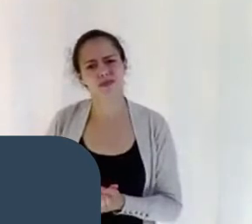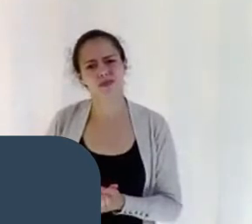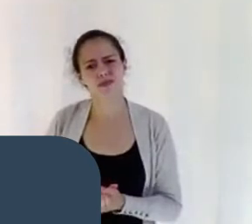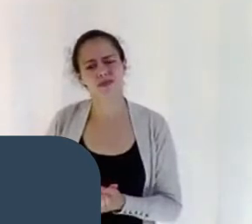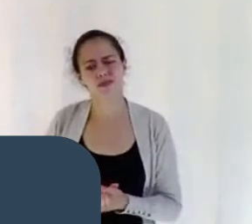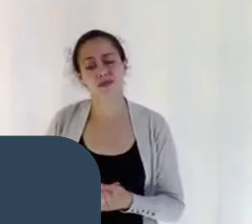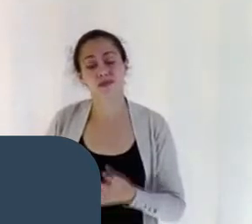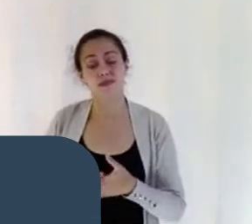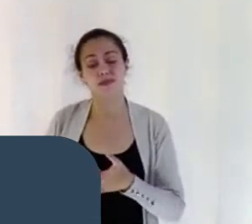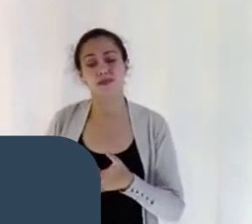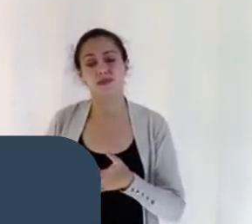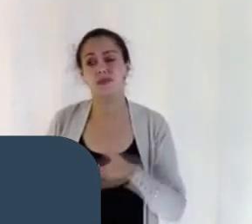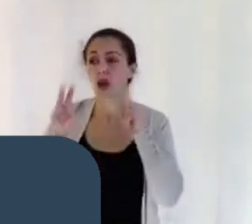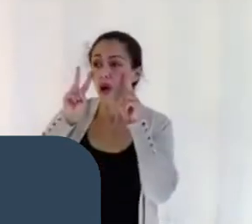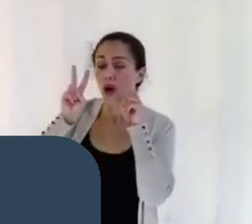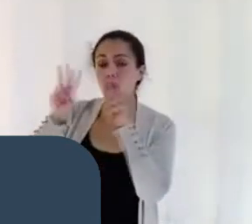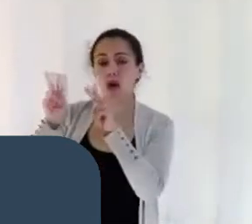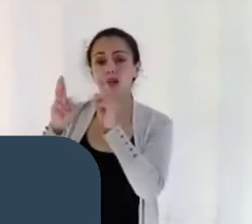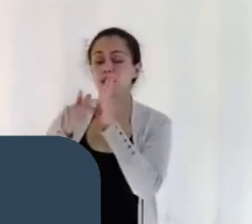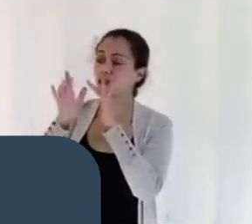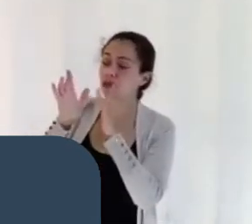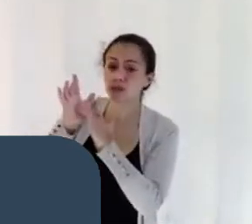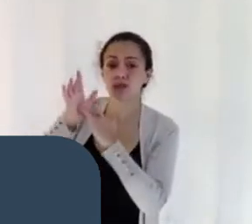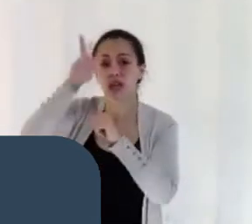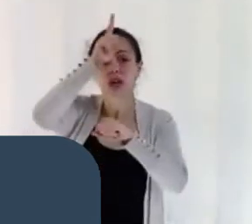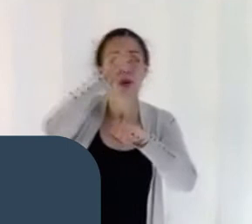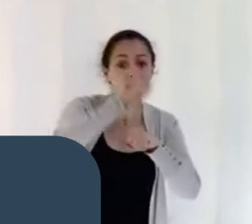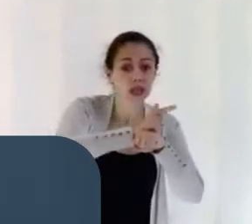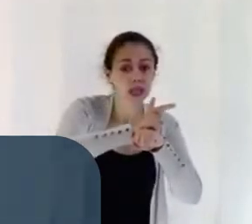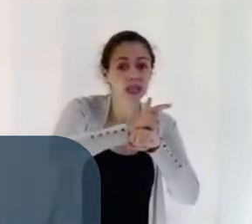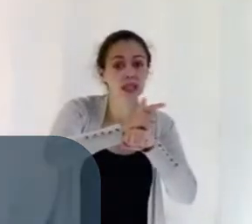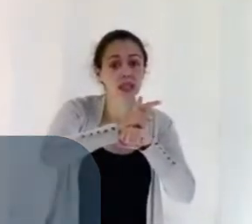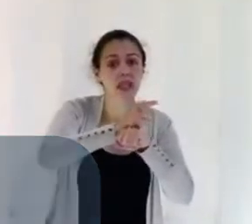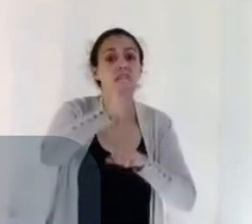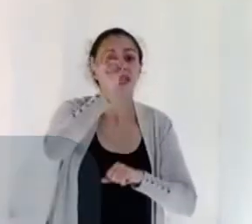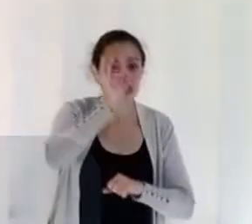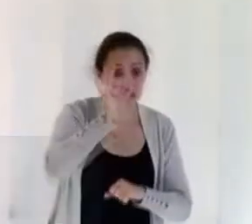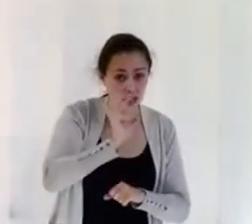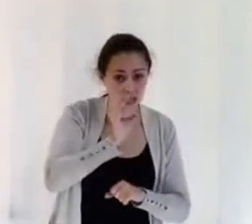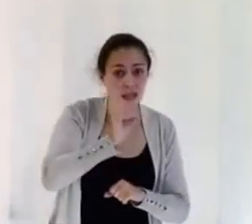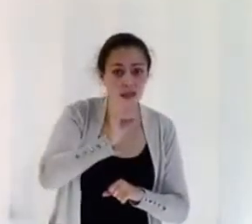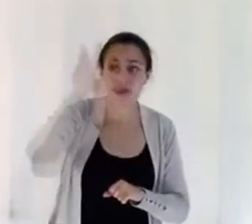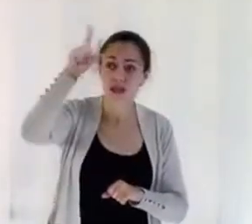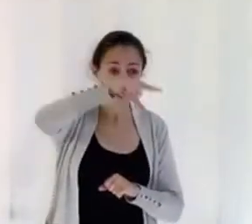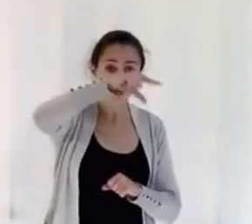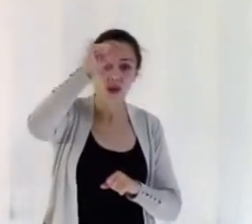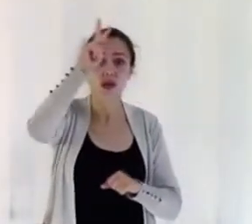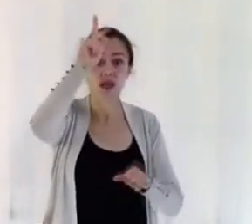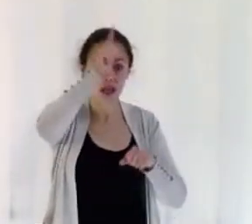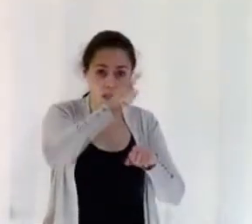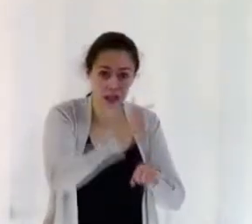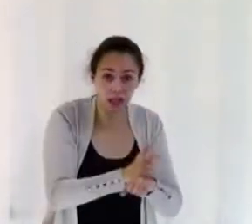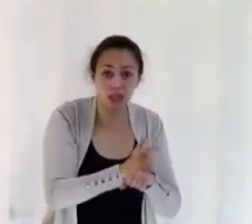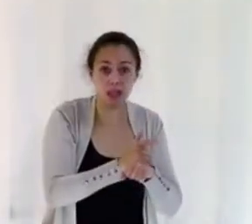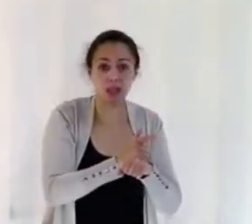E o autor vai chamar aqueles judaizantes que se converteram ao cristianismo para entender que agora o sacrifício que eles precisam